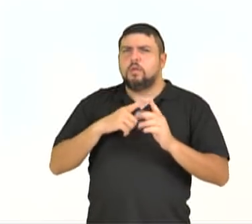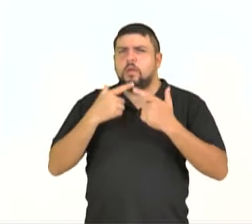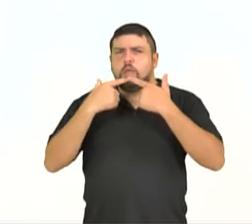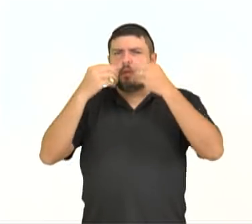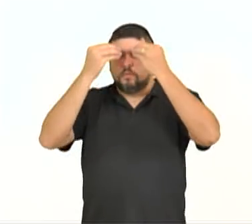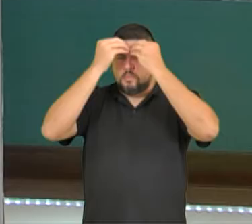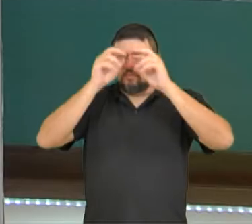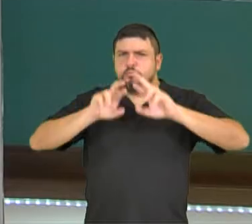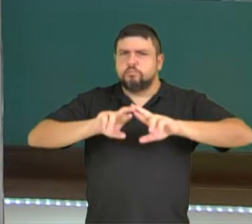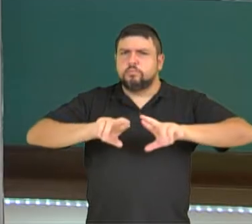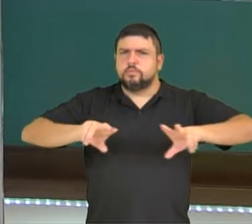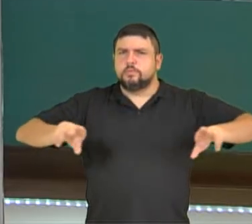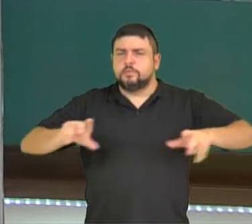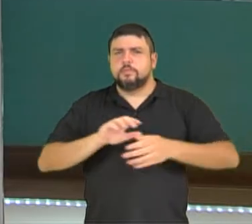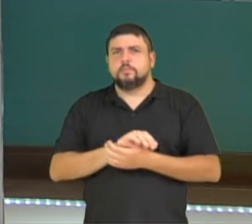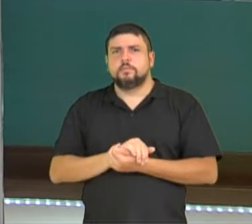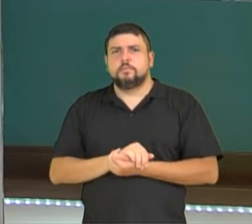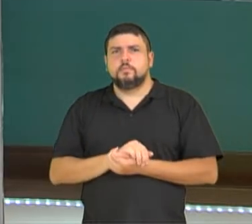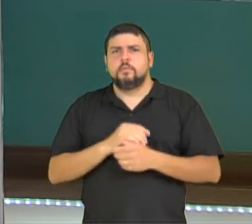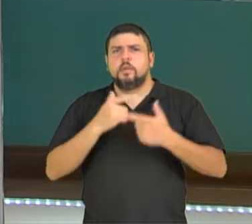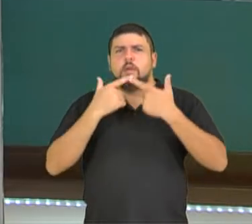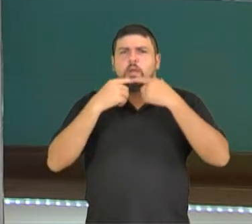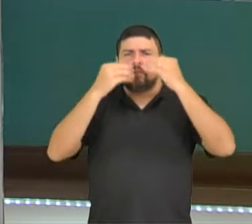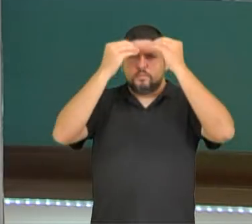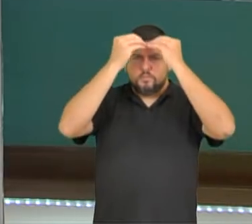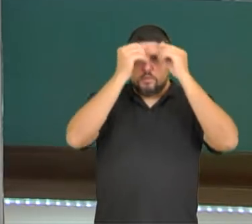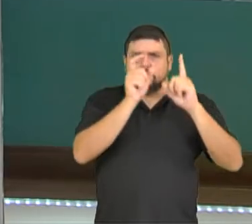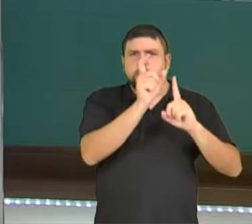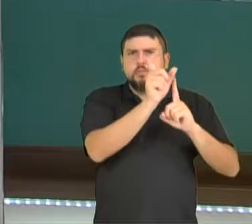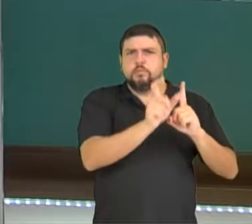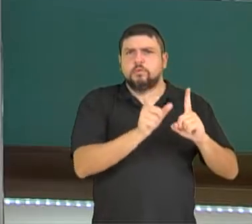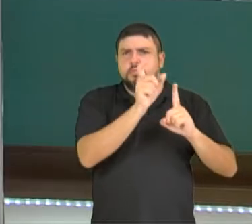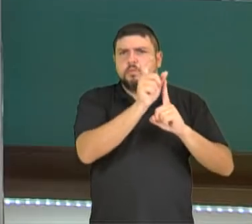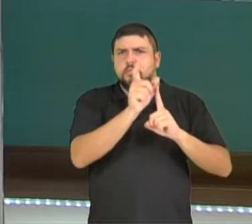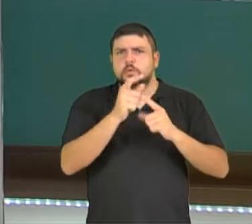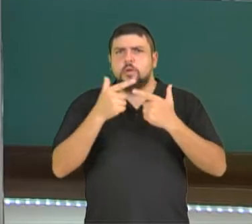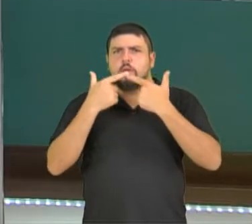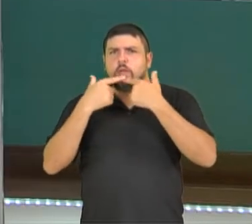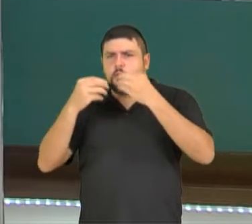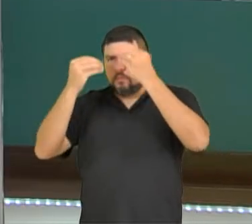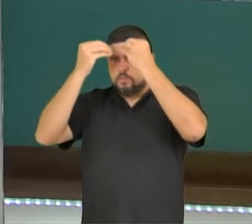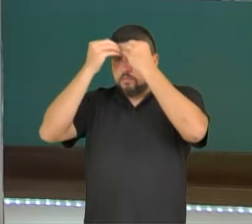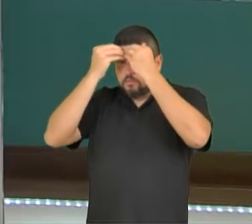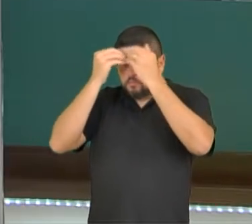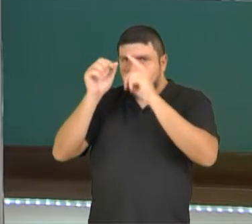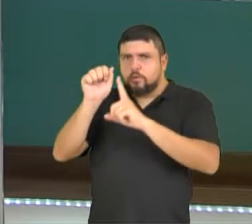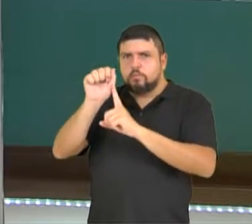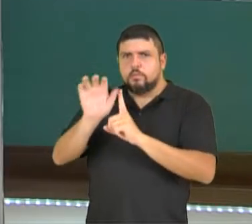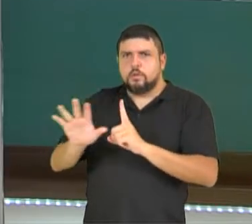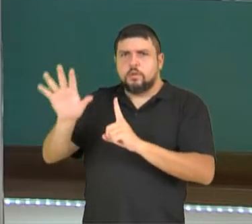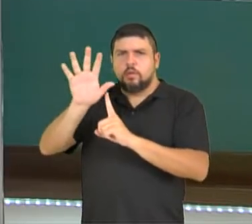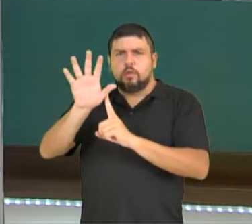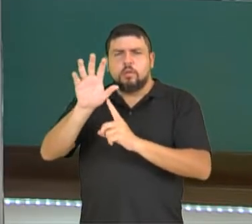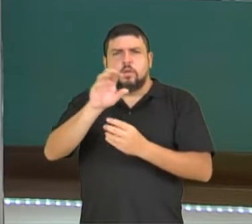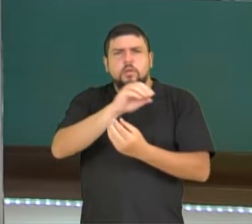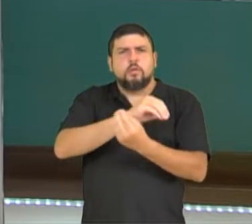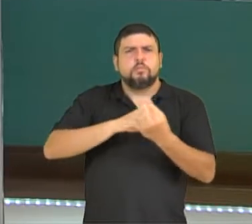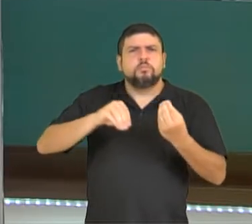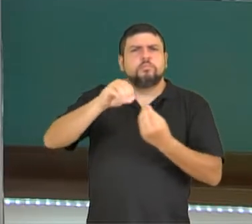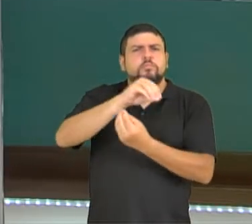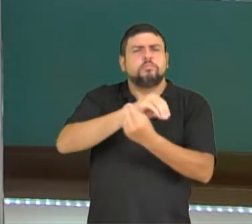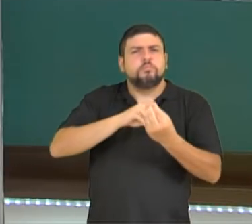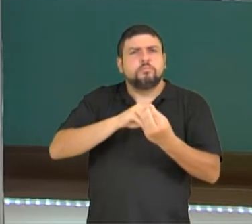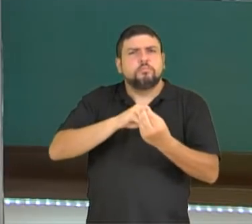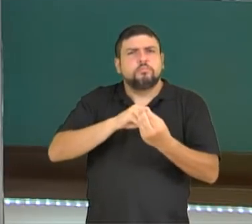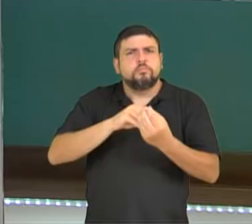linguagens. Então pense, o que é uma linguagem verbal e a não verbal e a mista? E cite textos